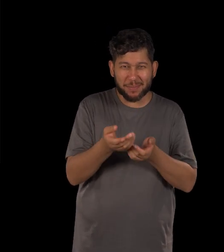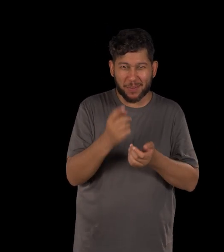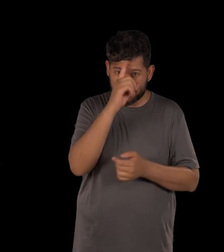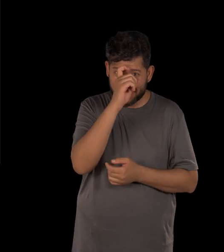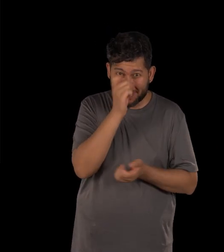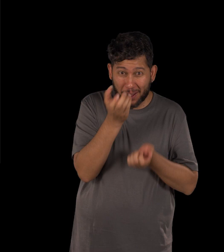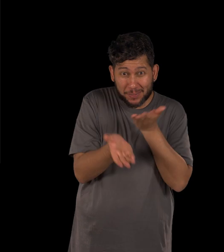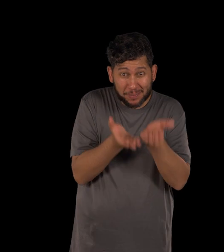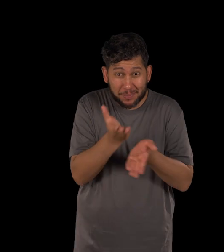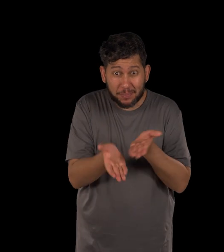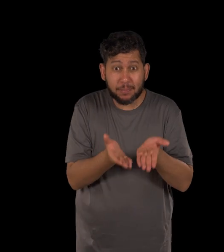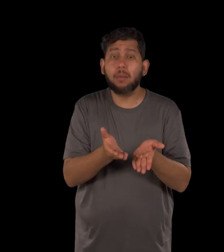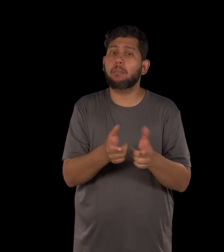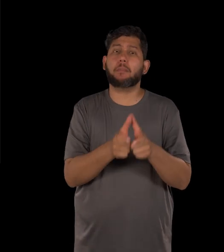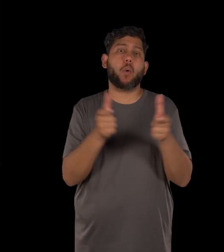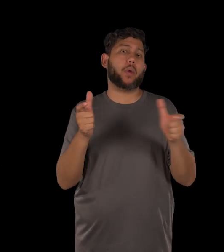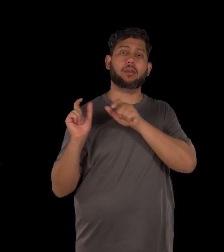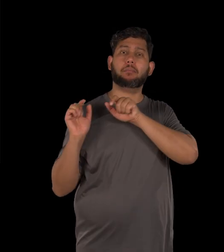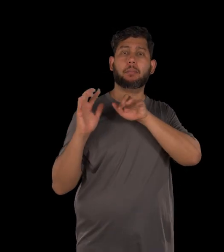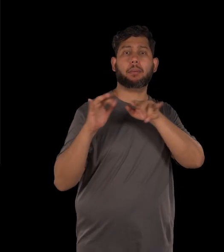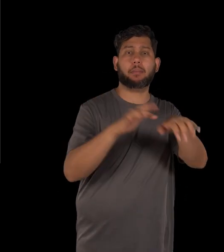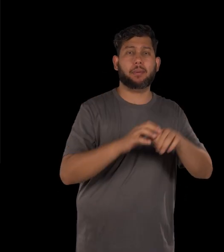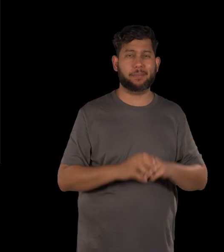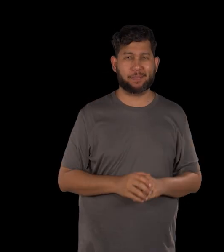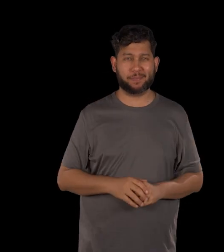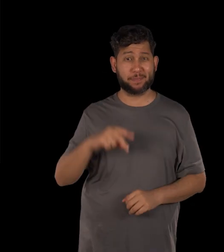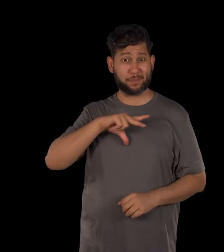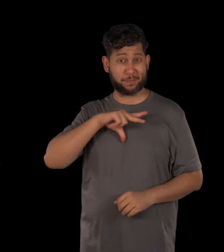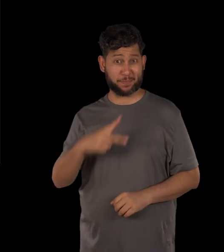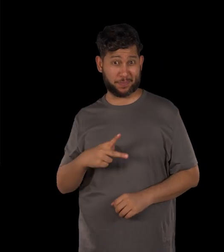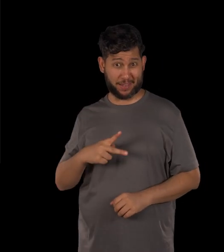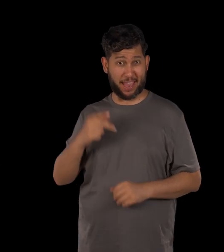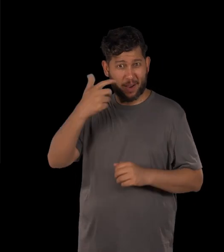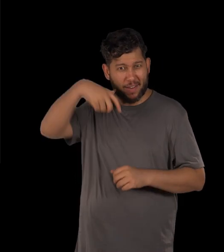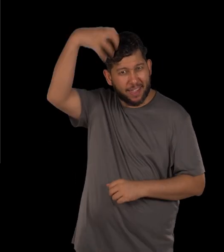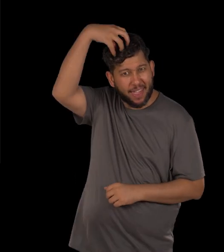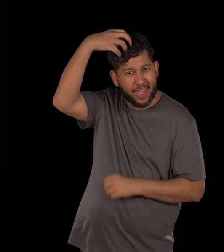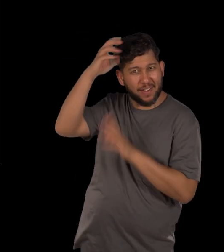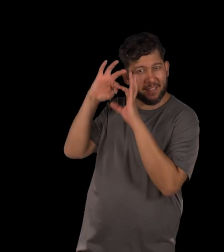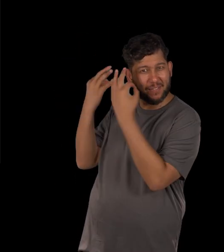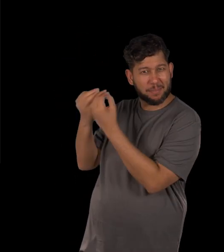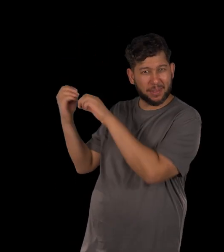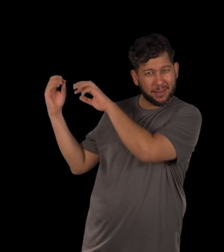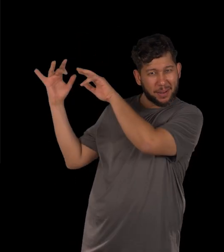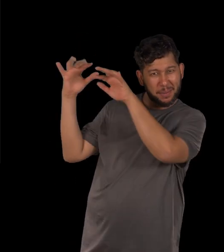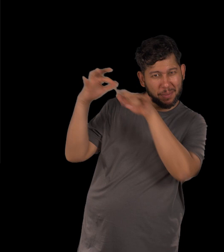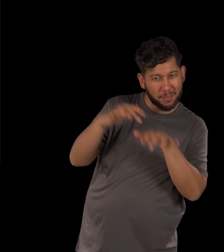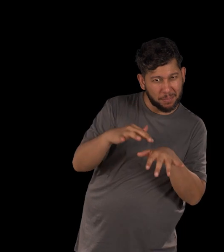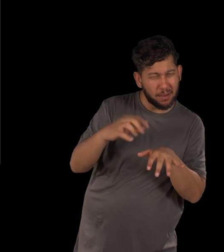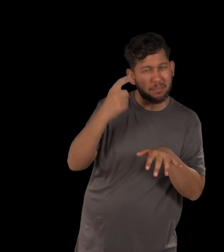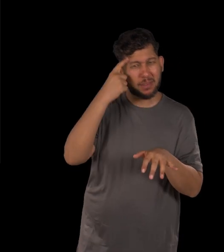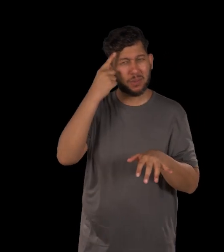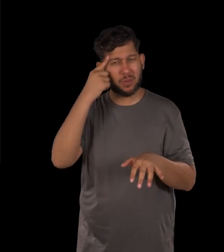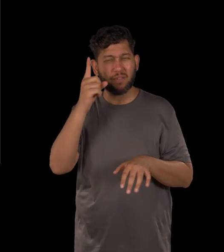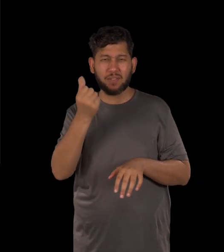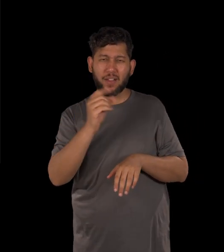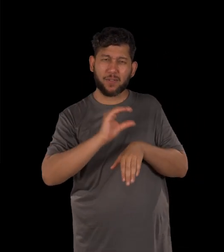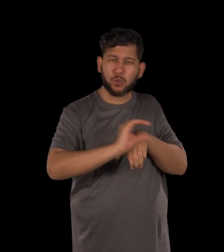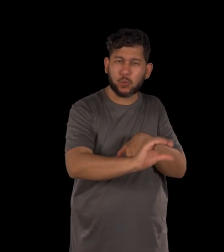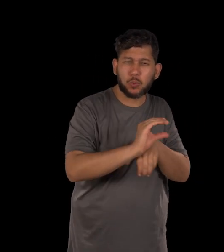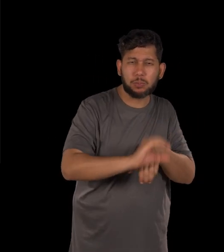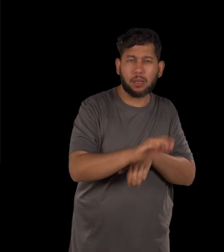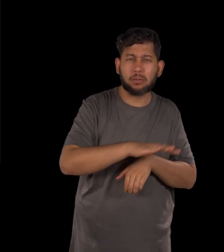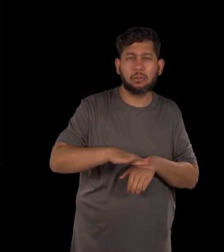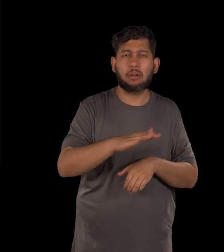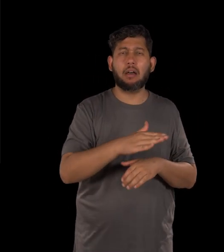cólera. Com a chegada da família real e seus 15 mil membros, houve dúvidas se os investimentos seriam